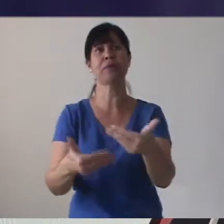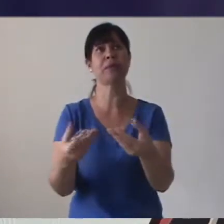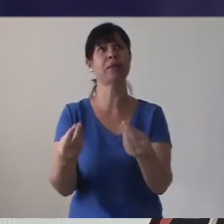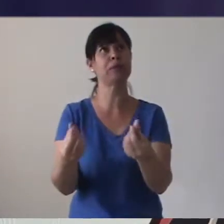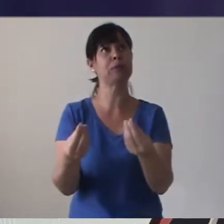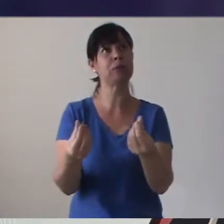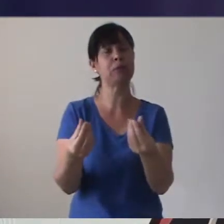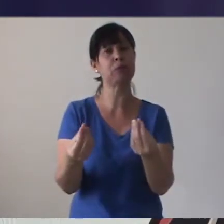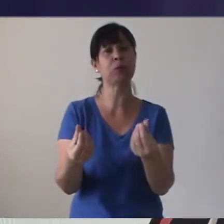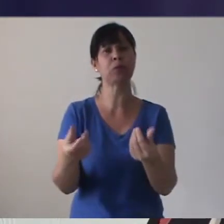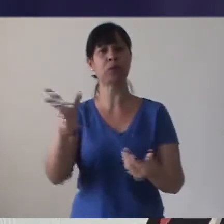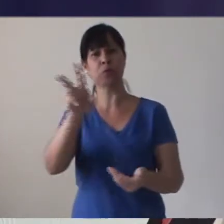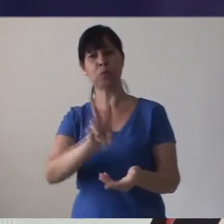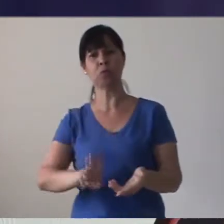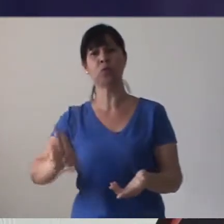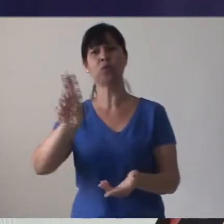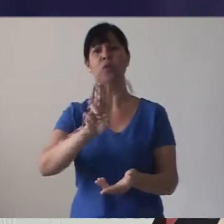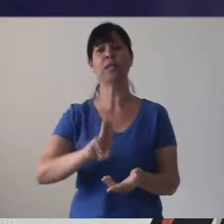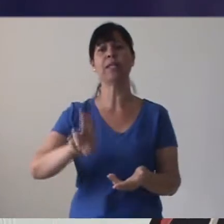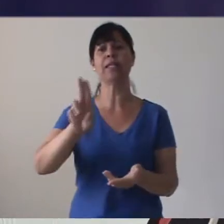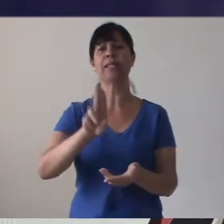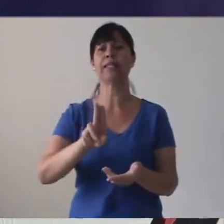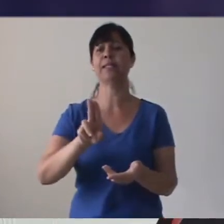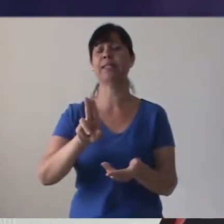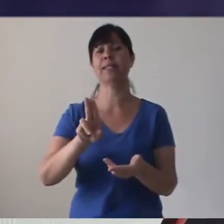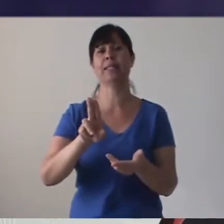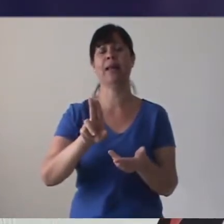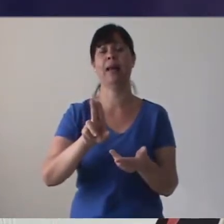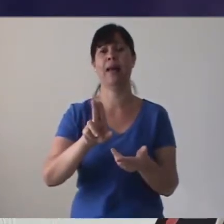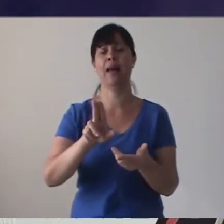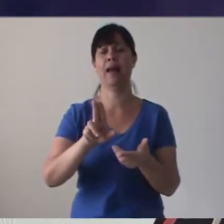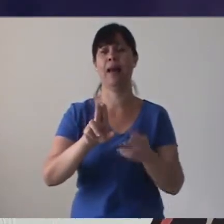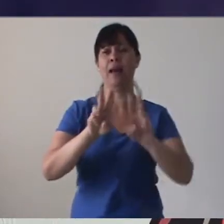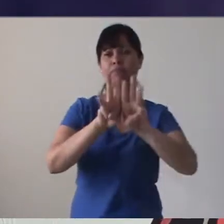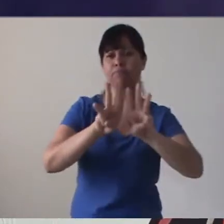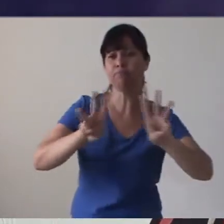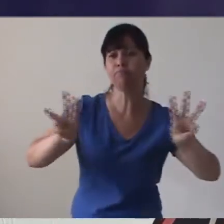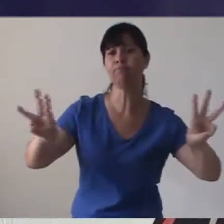como usar entrar nos portais, usar o computador